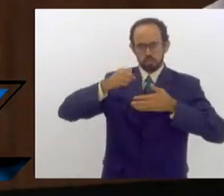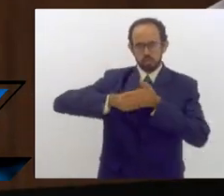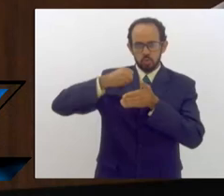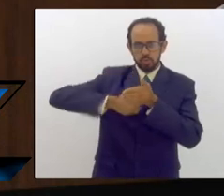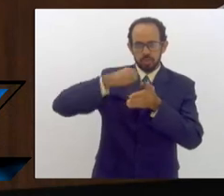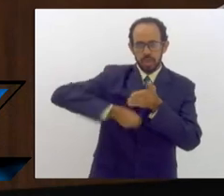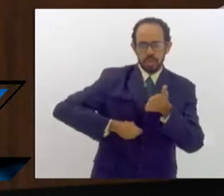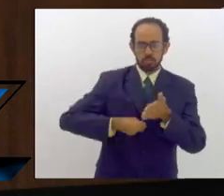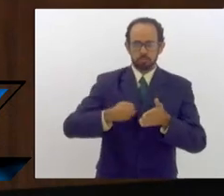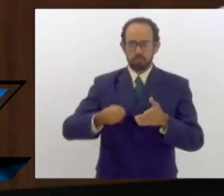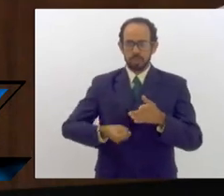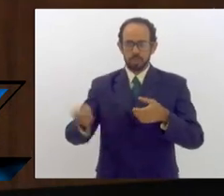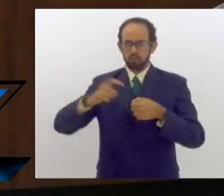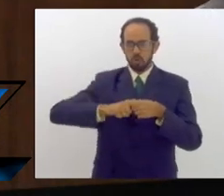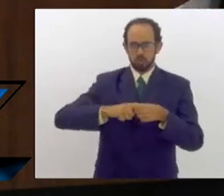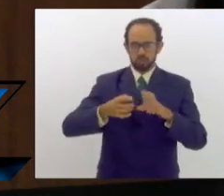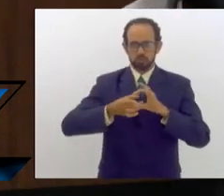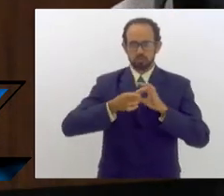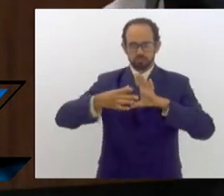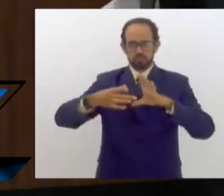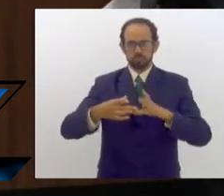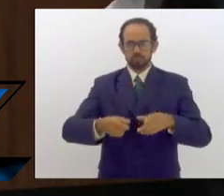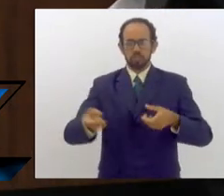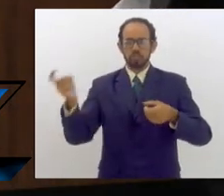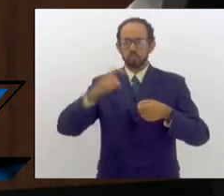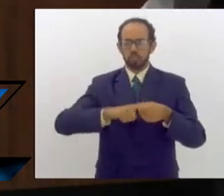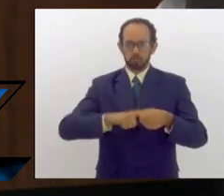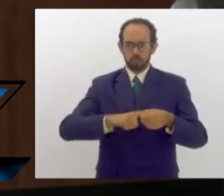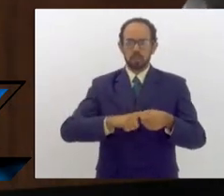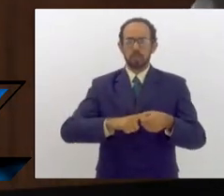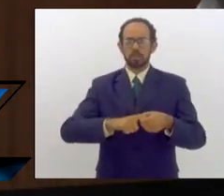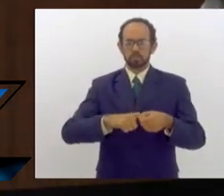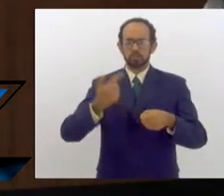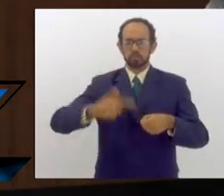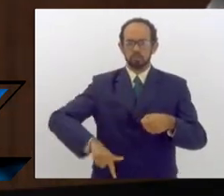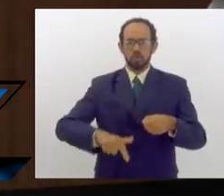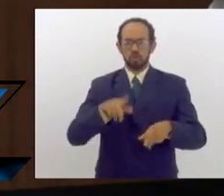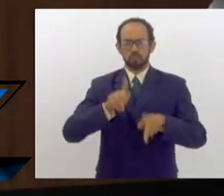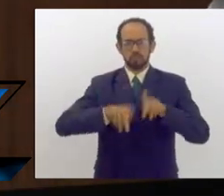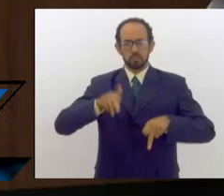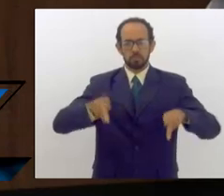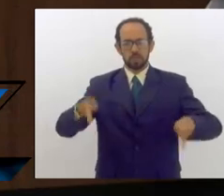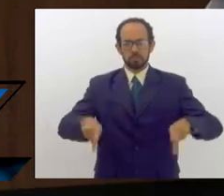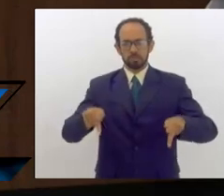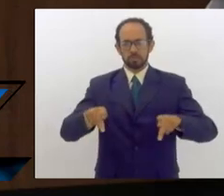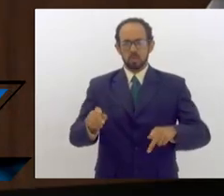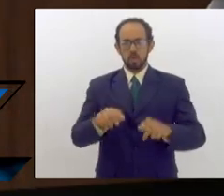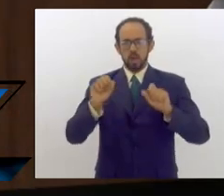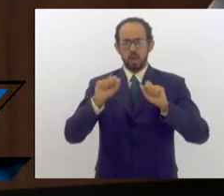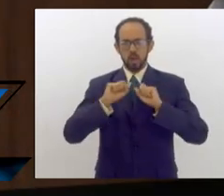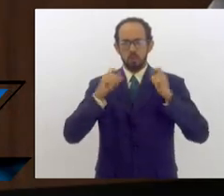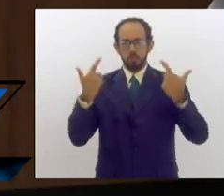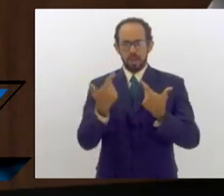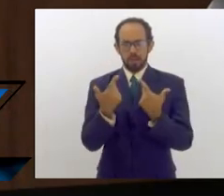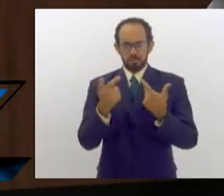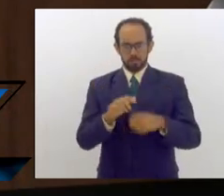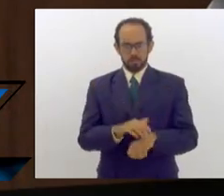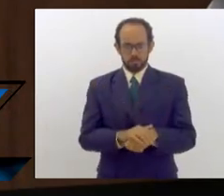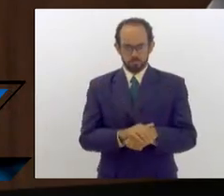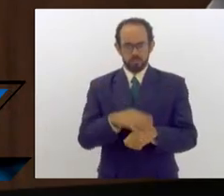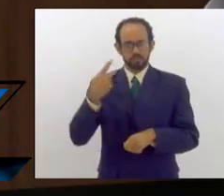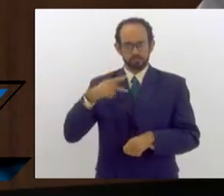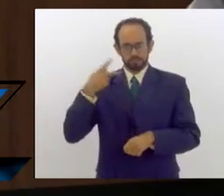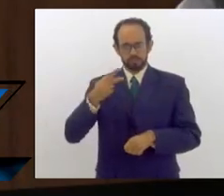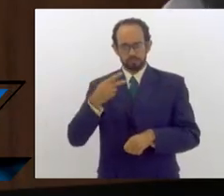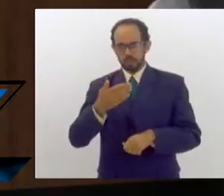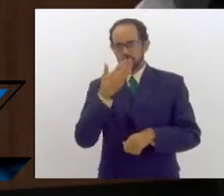dessa democracia e que trouxeram novamente o povo ao Parlamento faça esse apelo às nobres